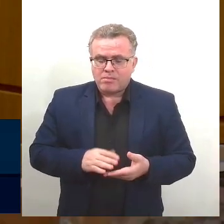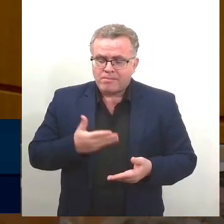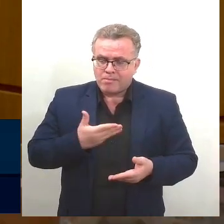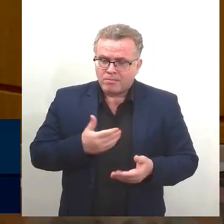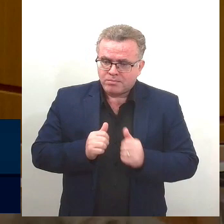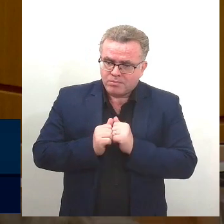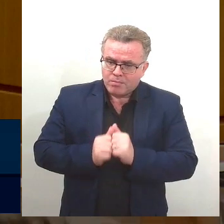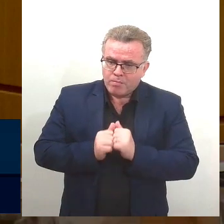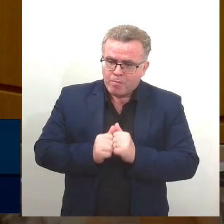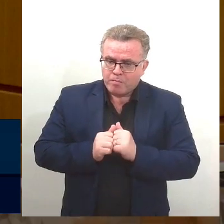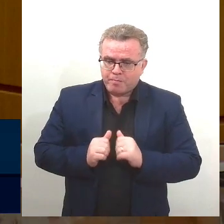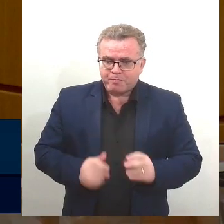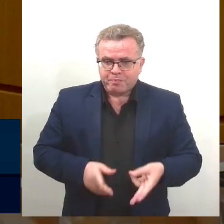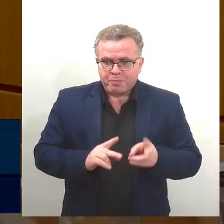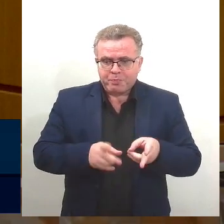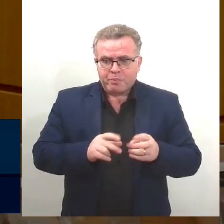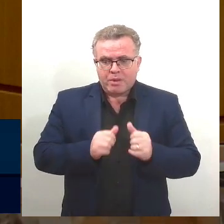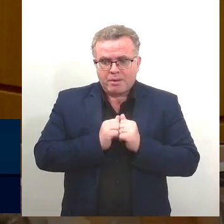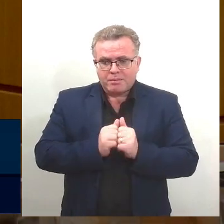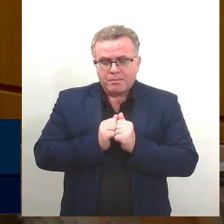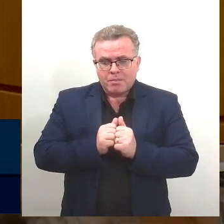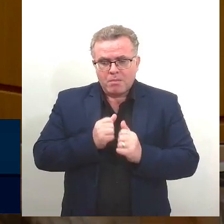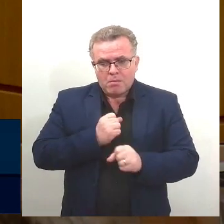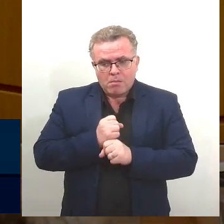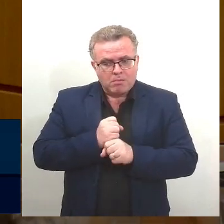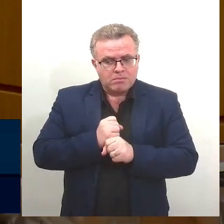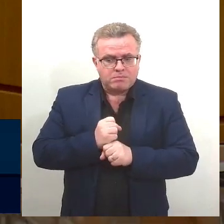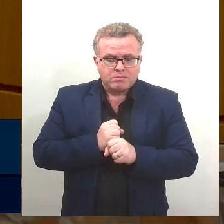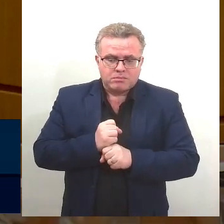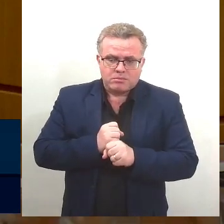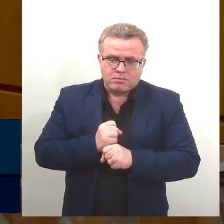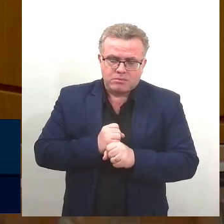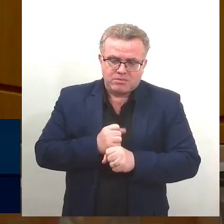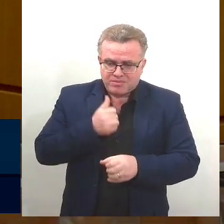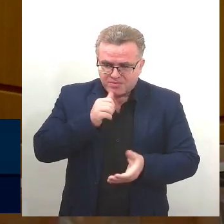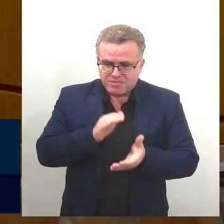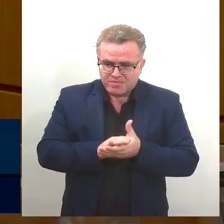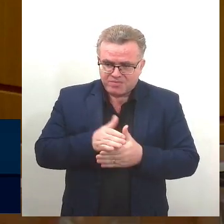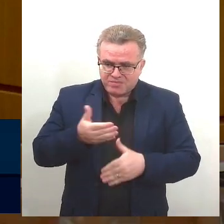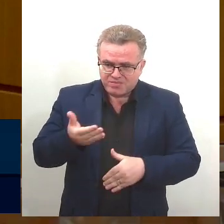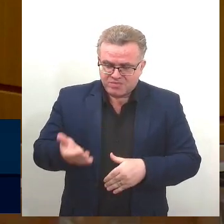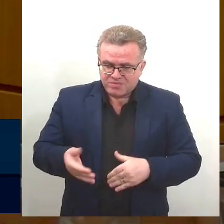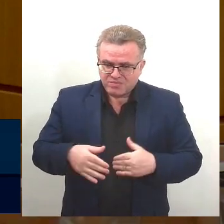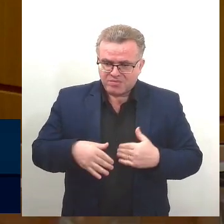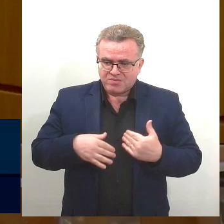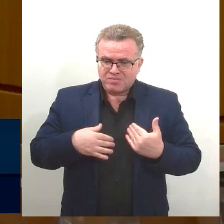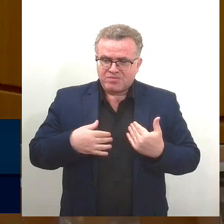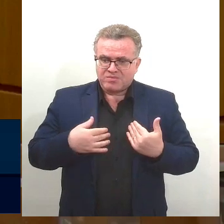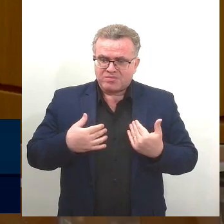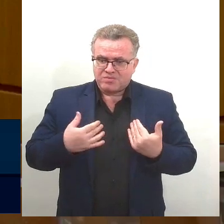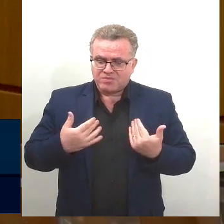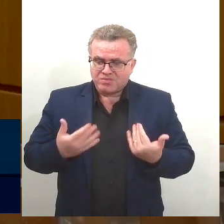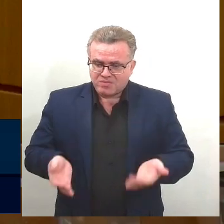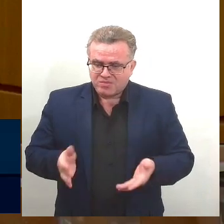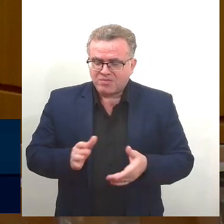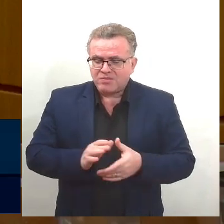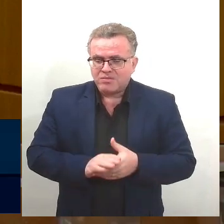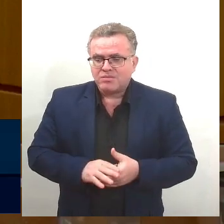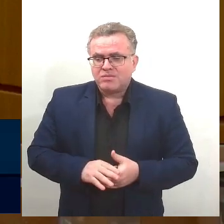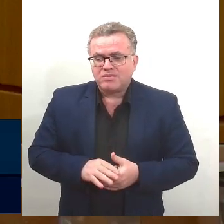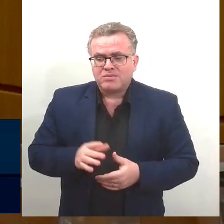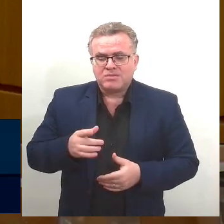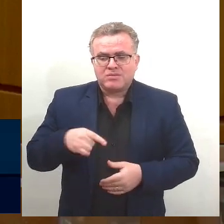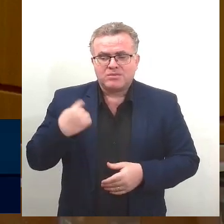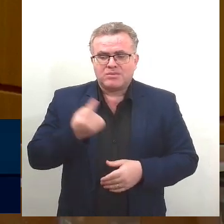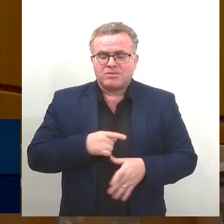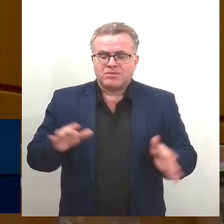muitos anos, sua bela esposa na plateia. E a gente fica muito feliz com os sócios que estão nos prestigiando,